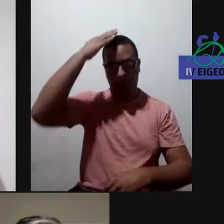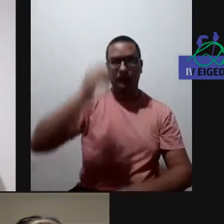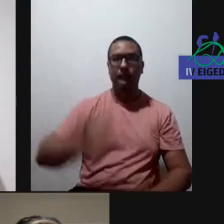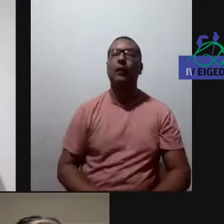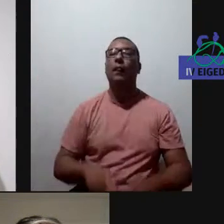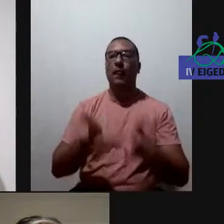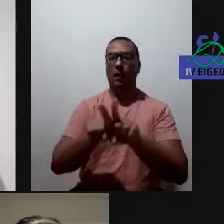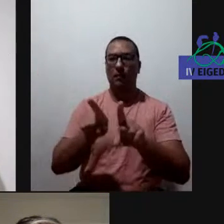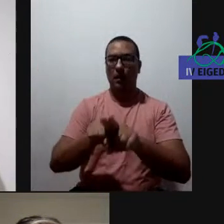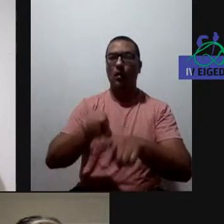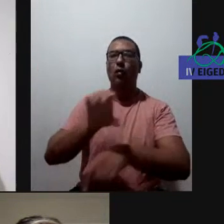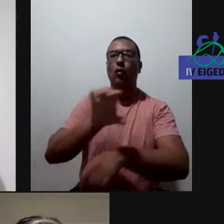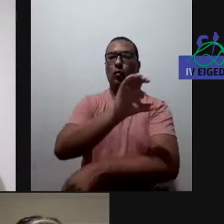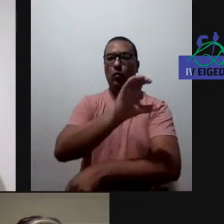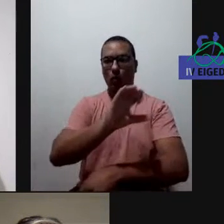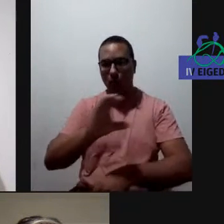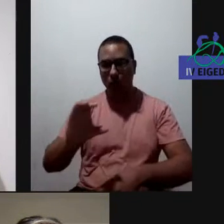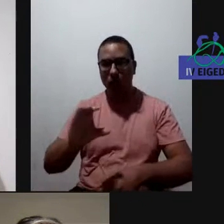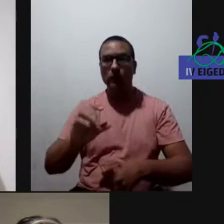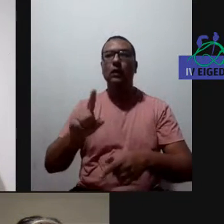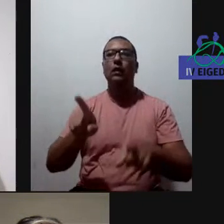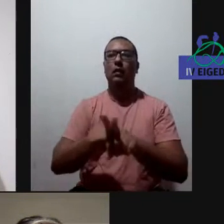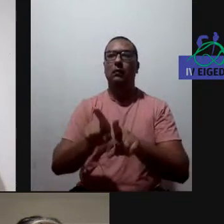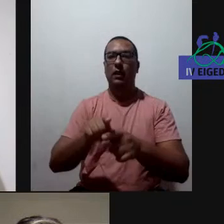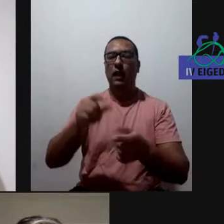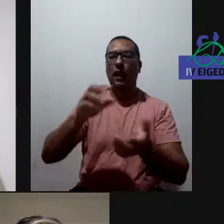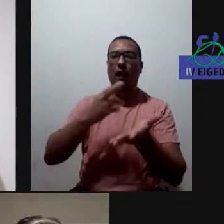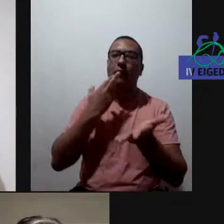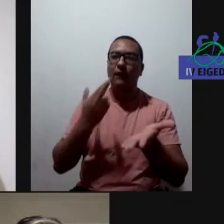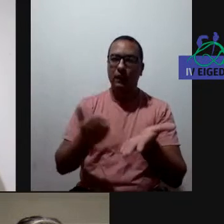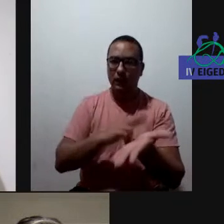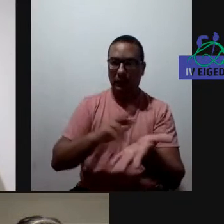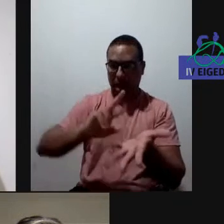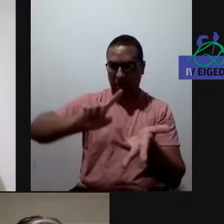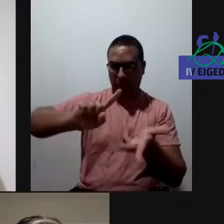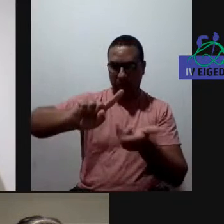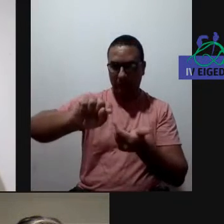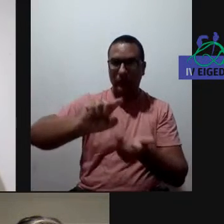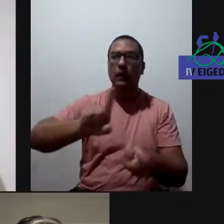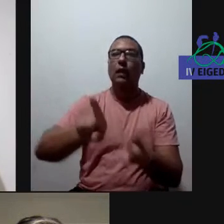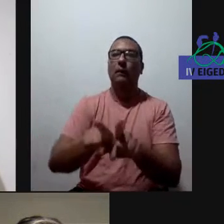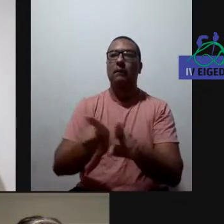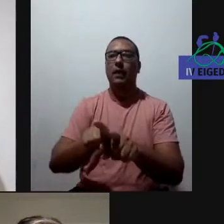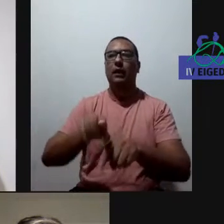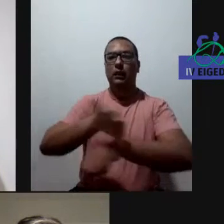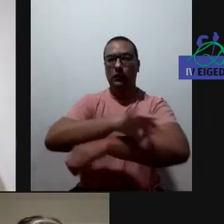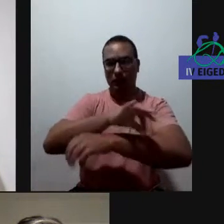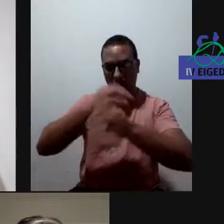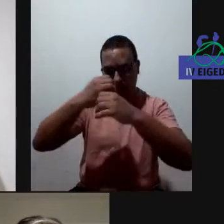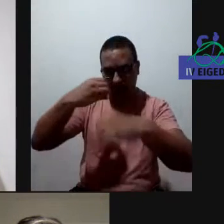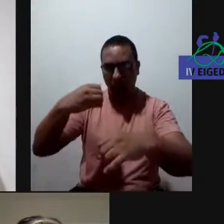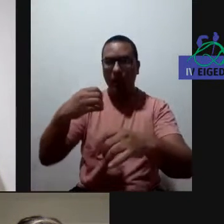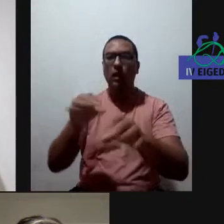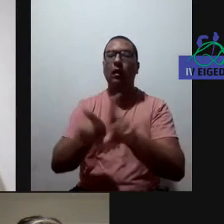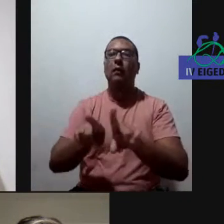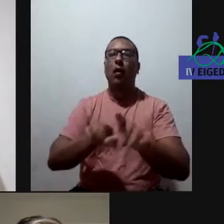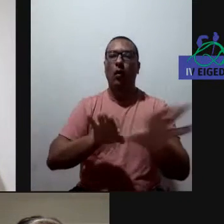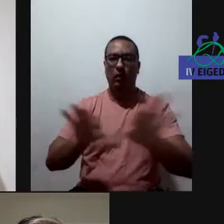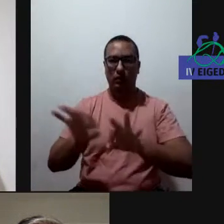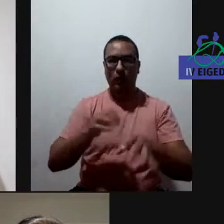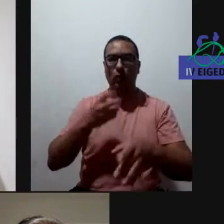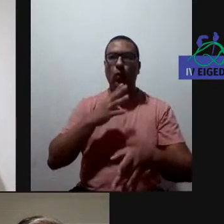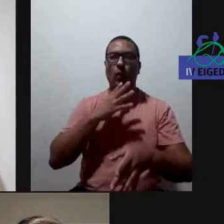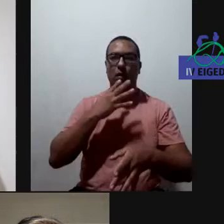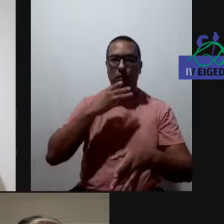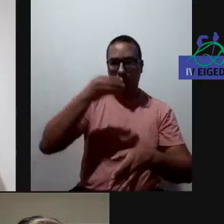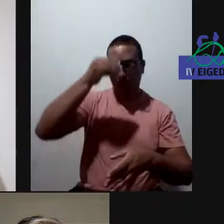editorial de diversas revistas e tem experiências na área de engenharia e gestão do conhecimento, atuando nos temas